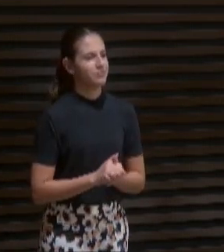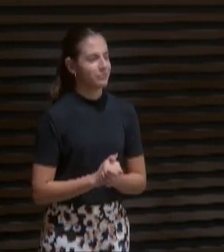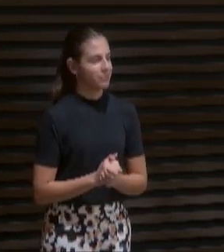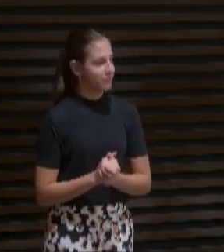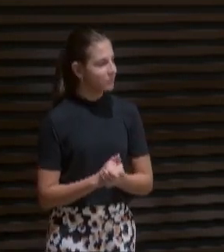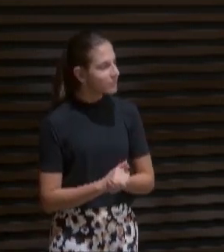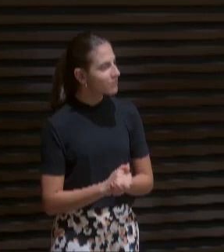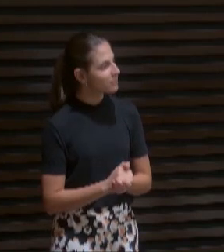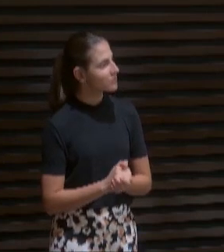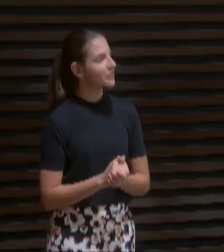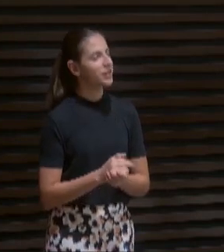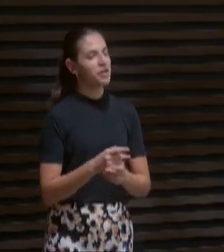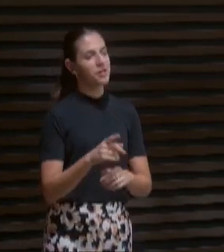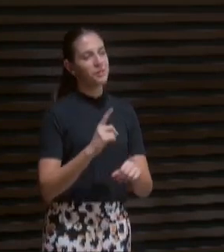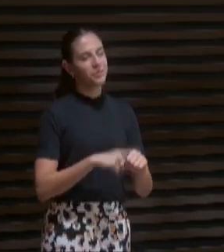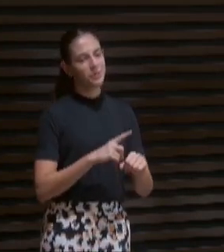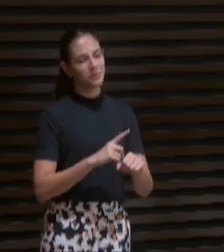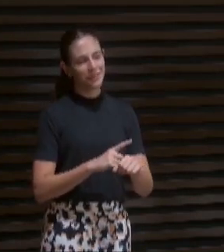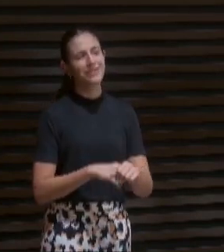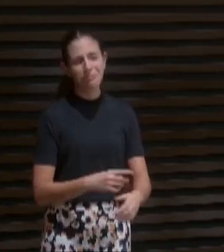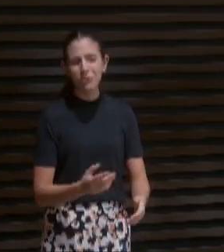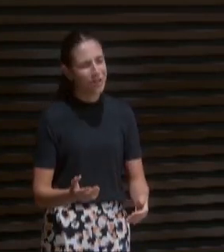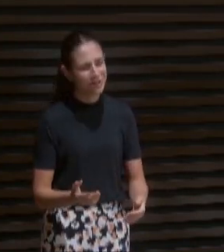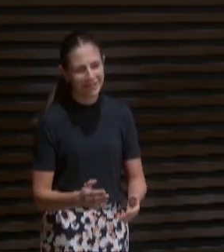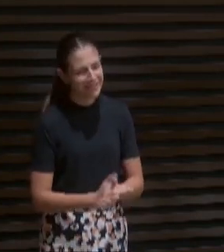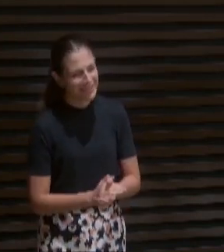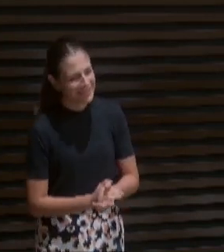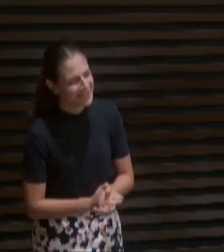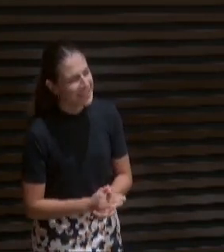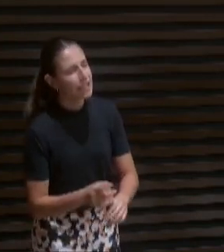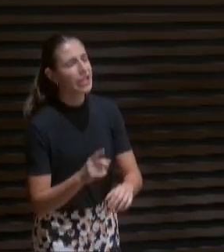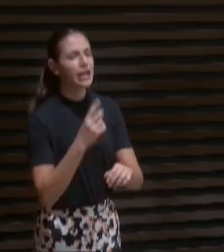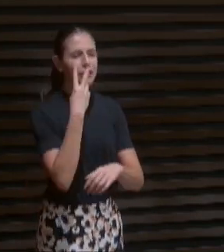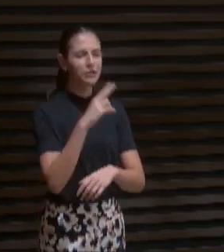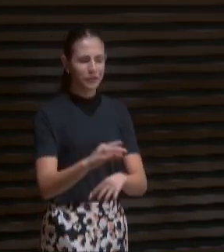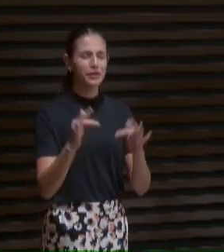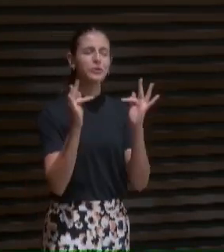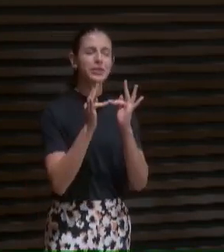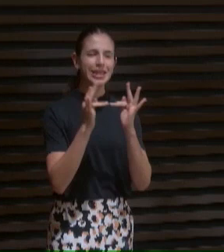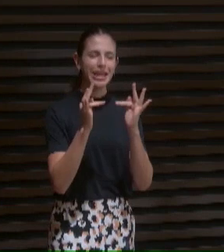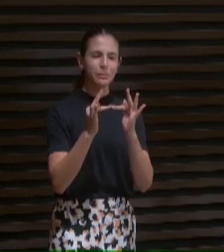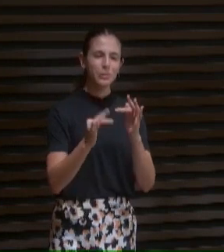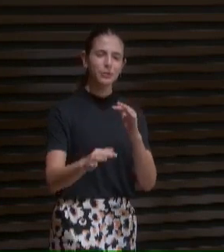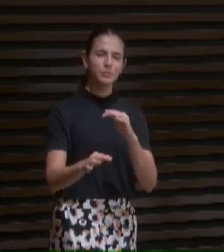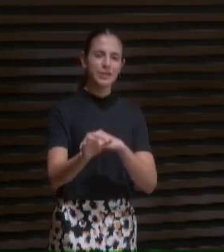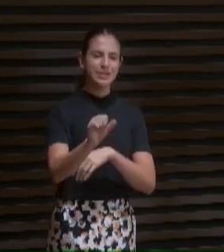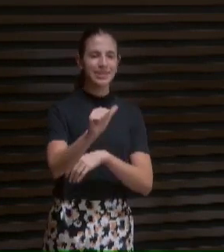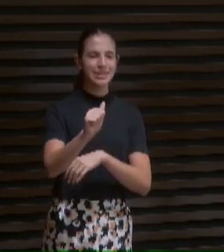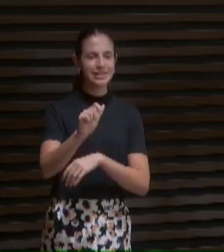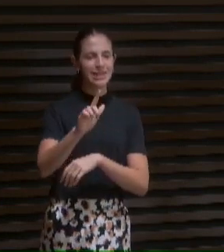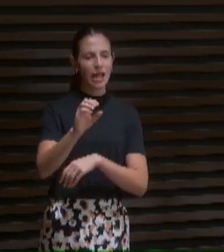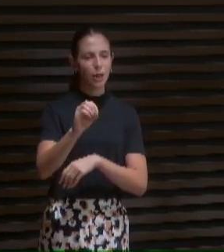olhando. Quando eu vi agora o templo de Salomão, perdão, o templo dos